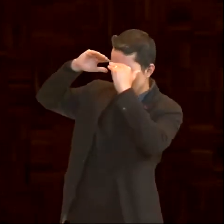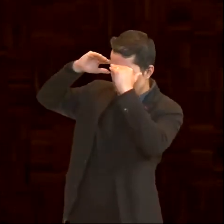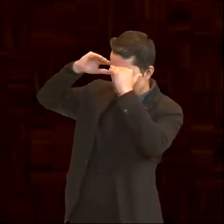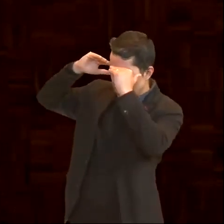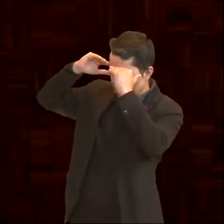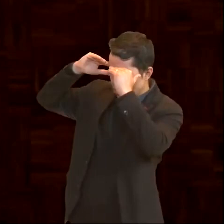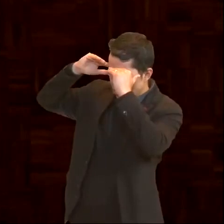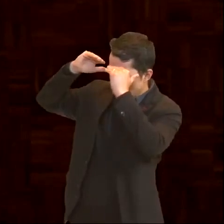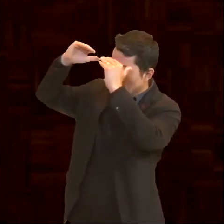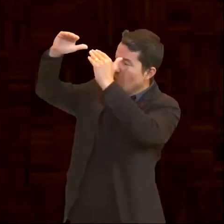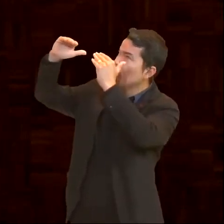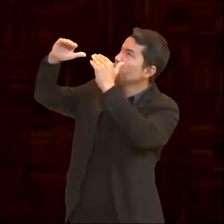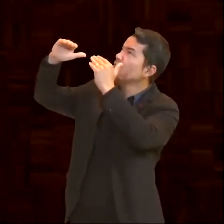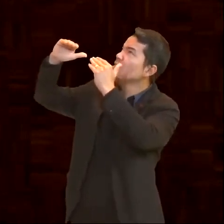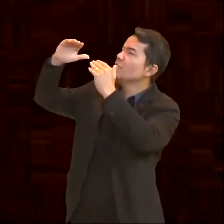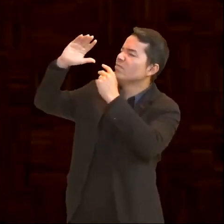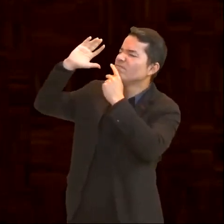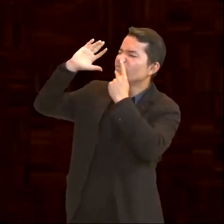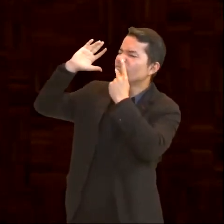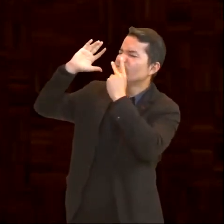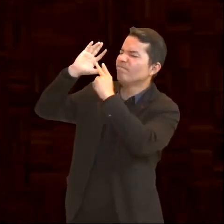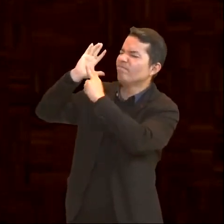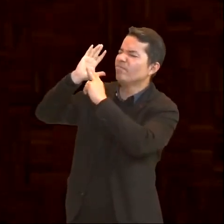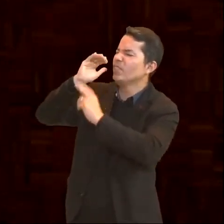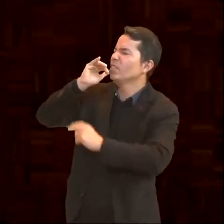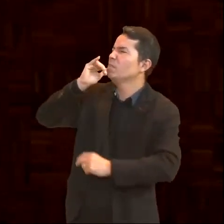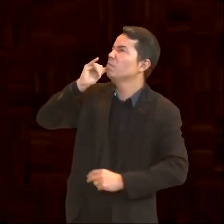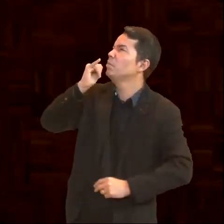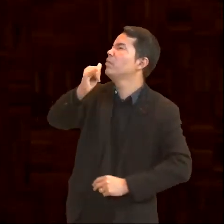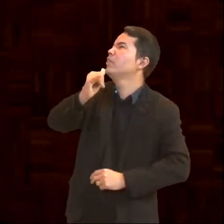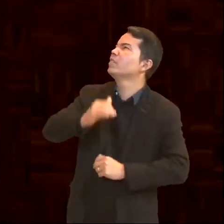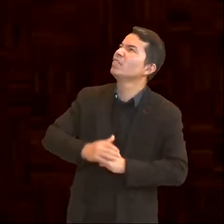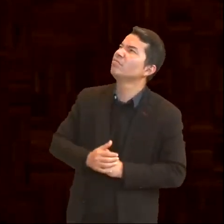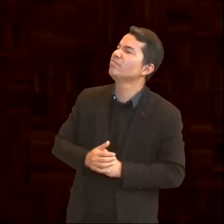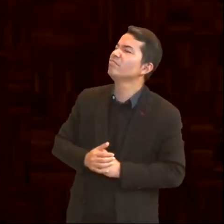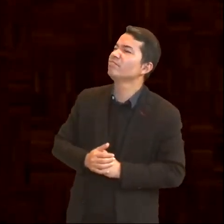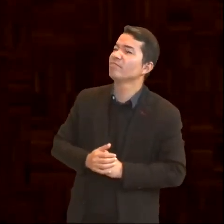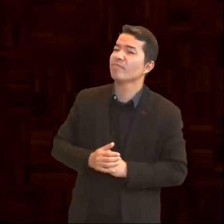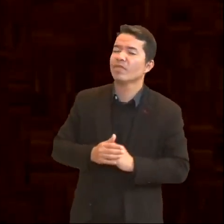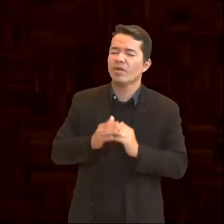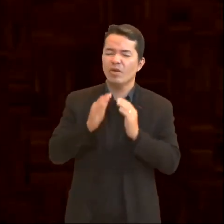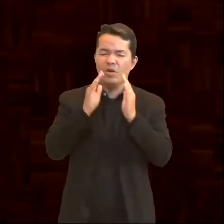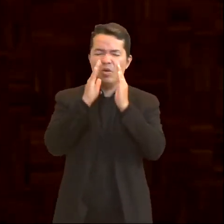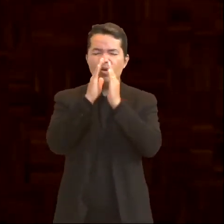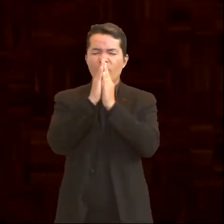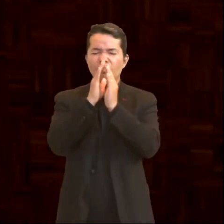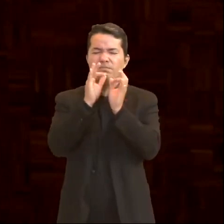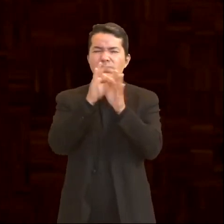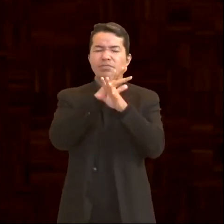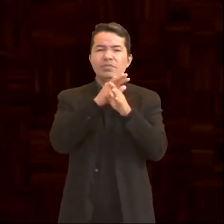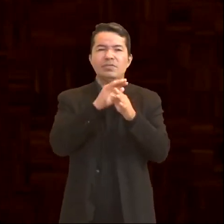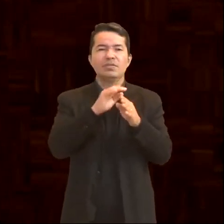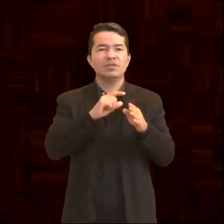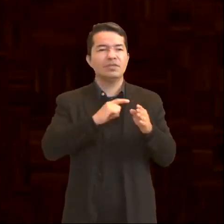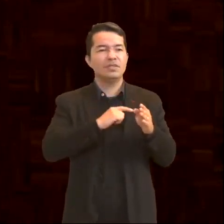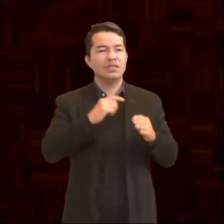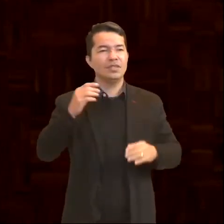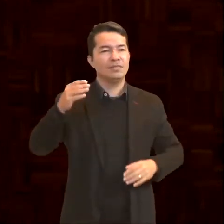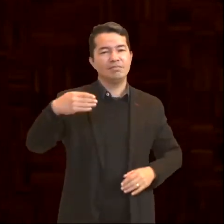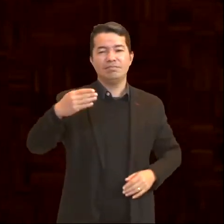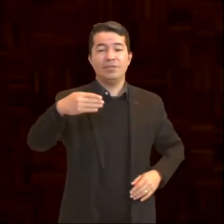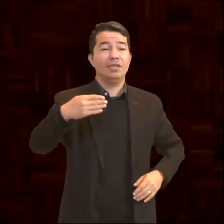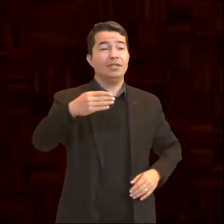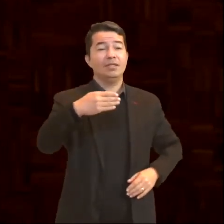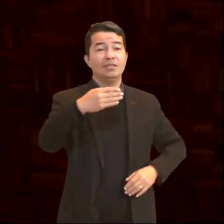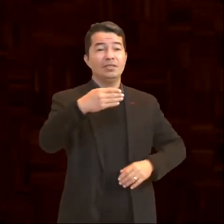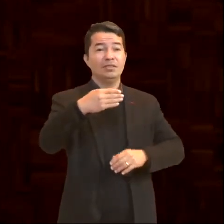do Senhor os meus votos. E aí quando ele faz essa oração, o peixe não aguentou o